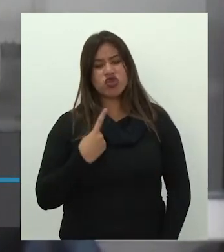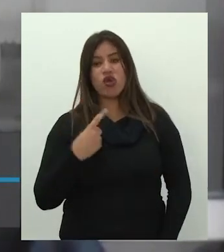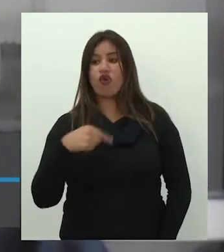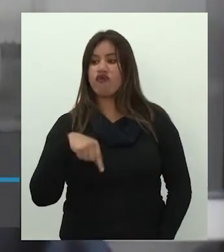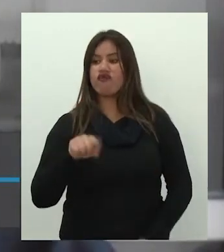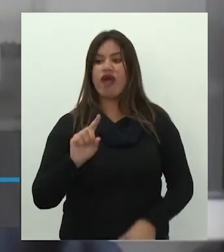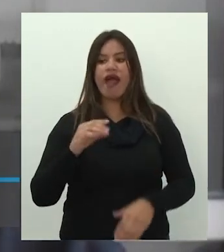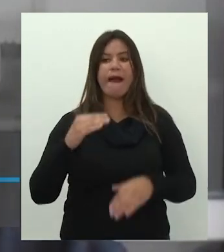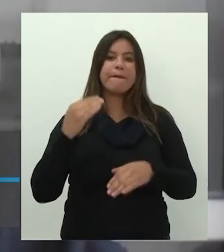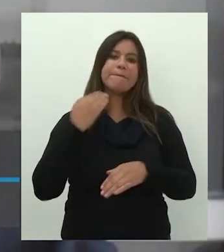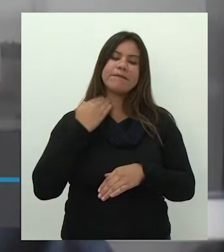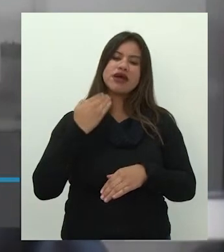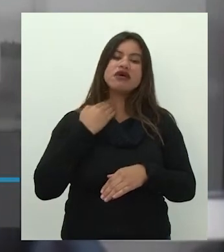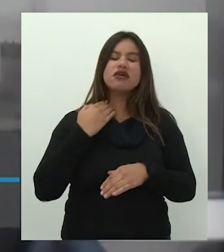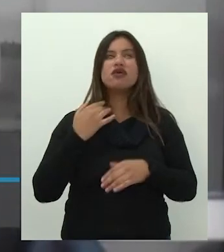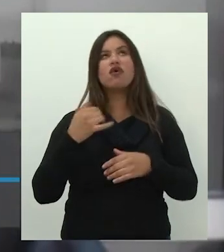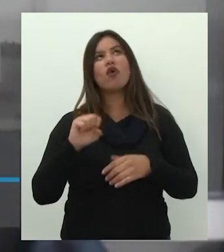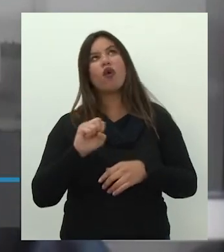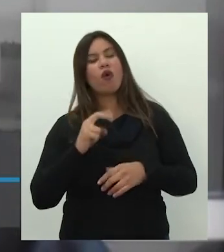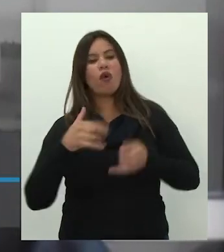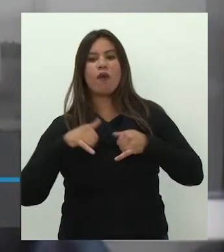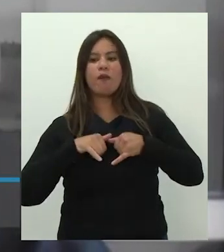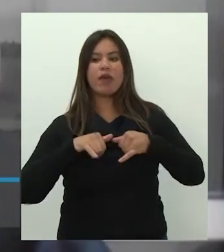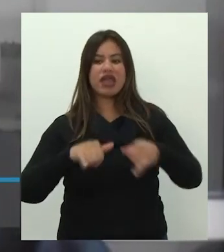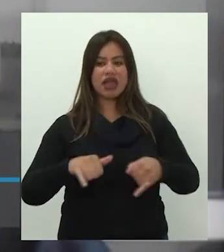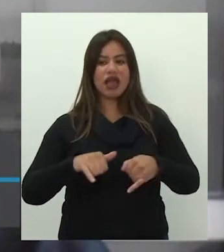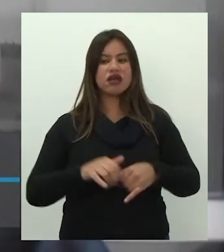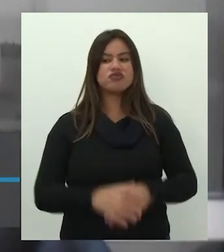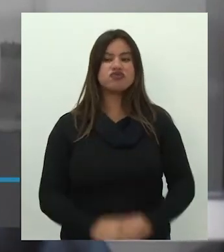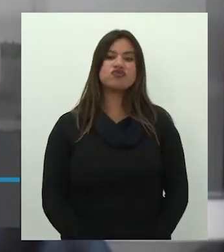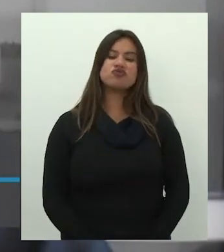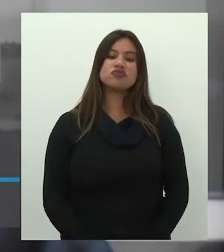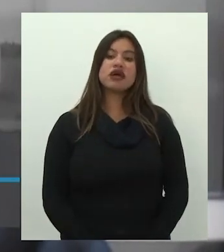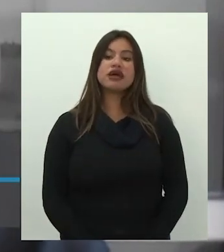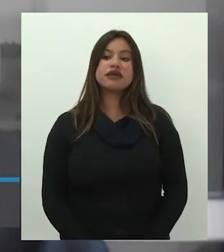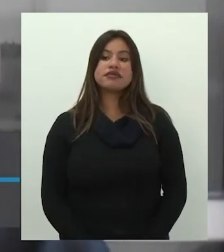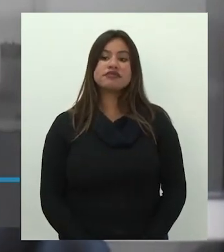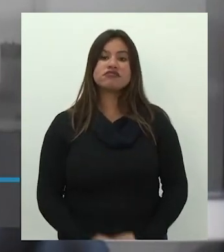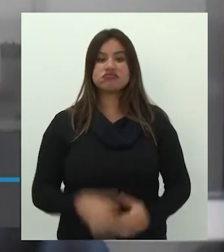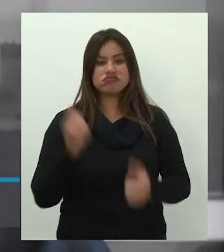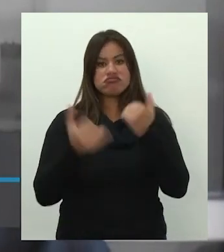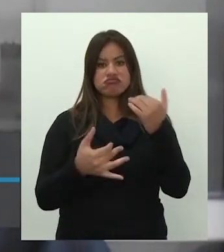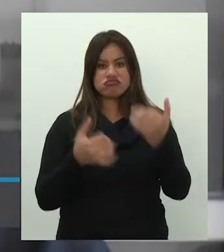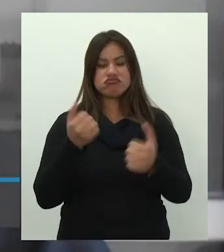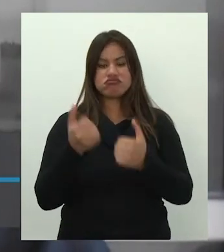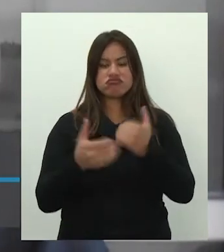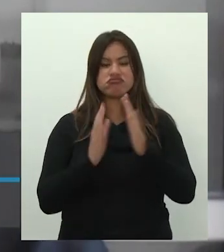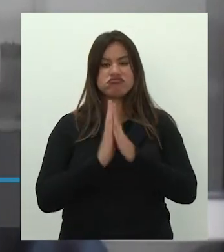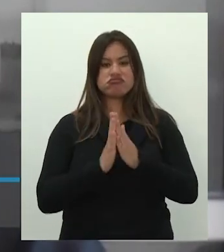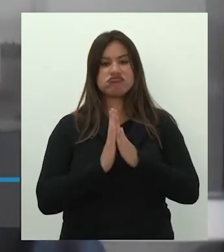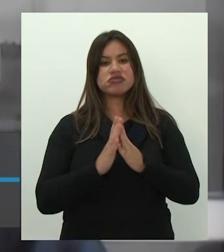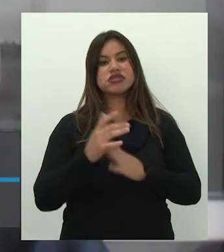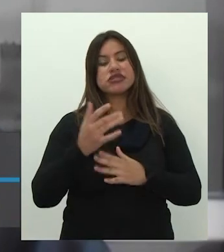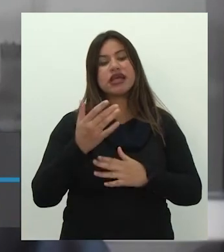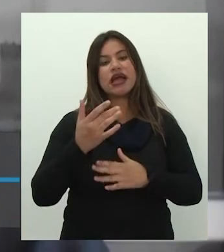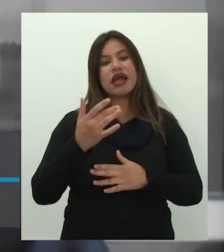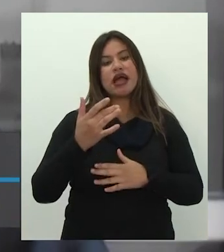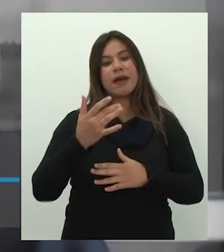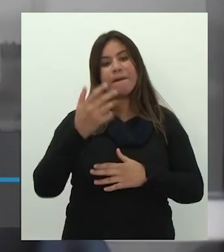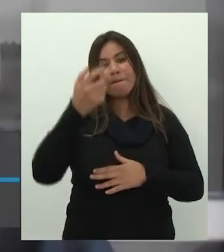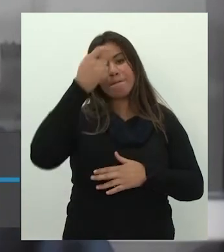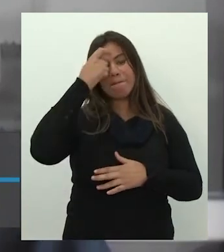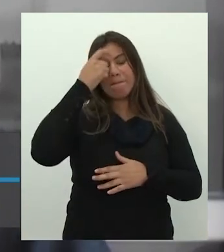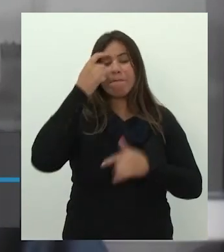banco, ou no próprio supermercado. Então, eu gostaria que a senhora comentasse um pouco sobre essa questão, né? Saúde mental do idoso em relação